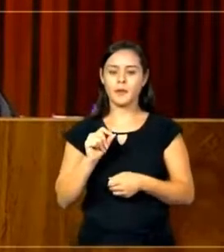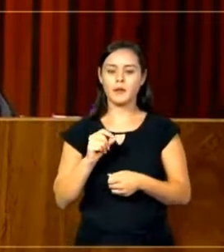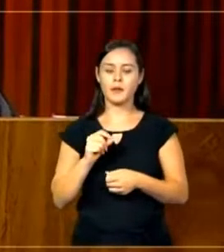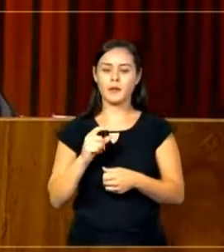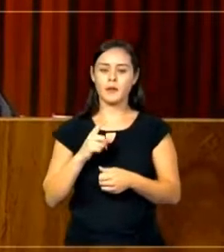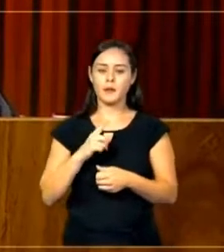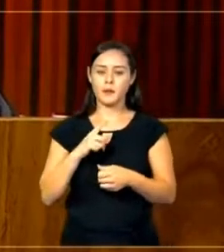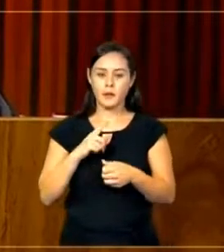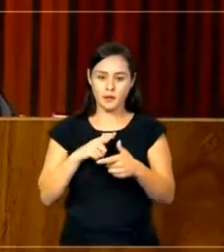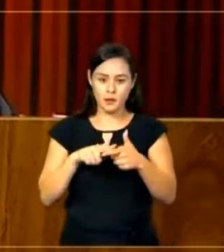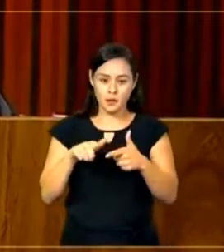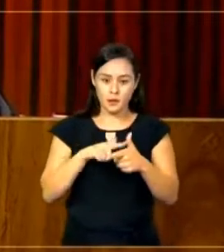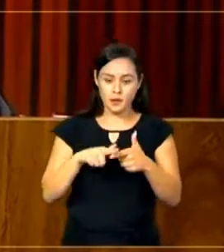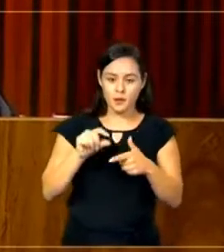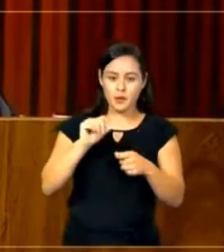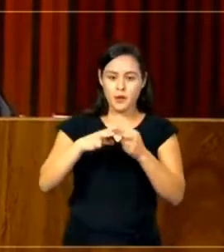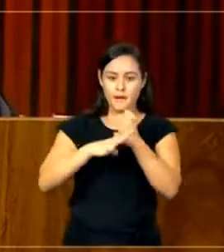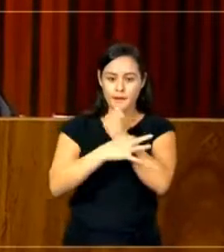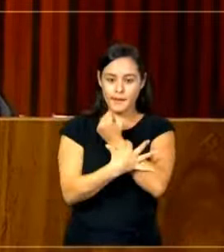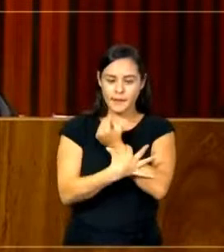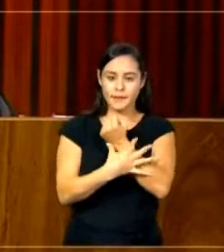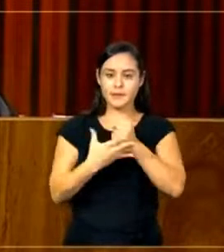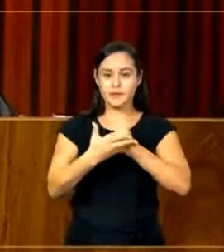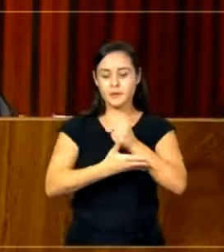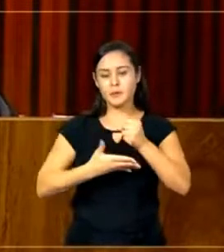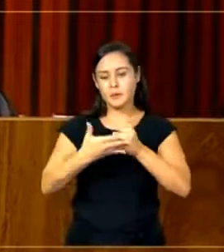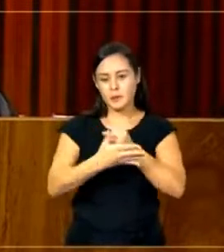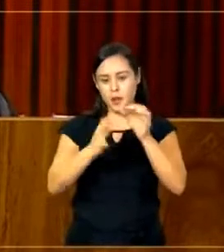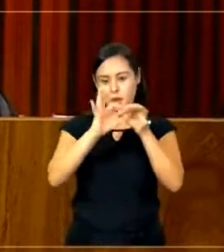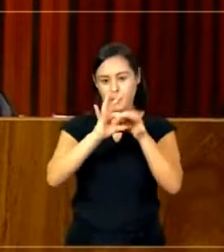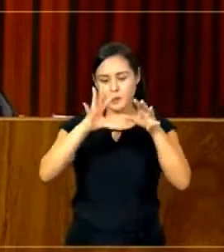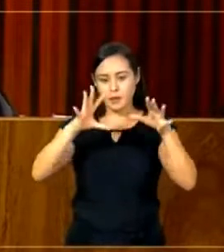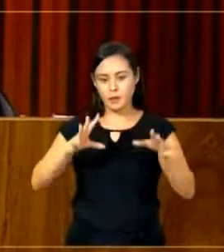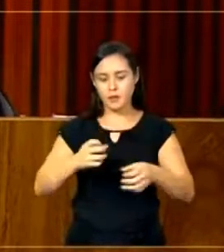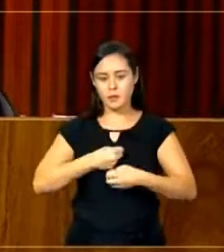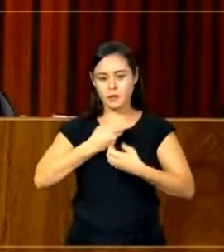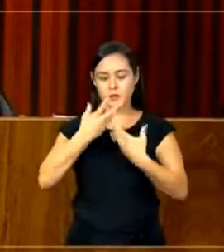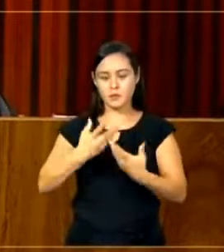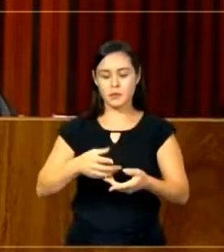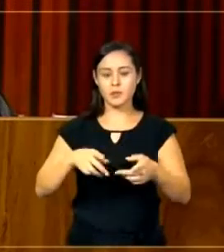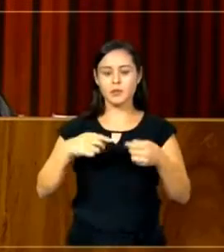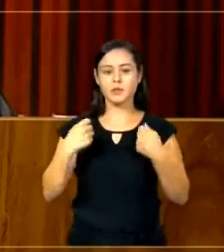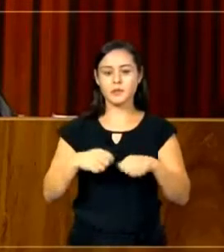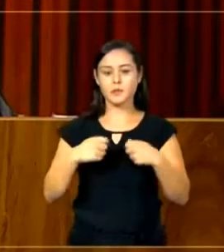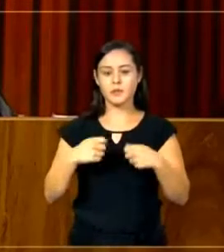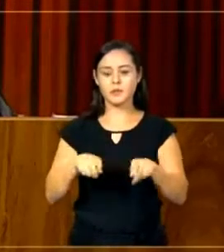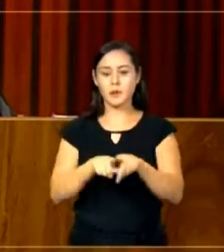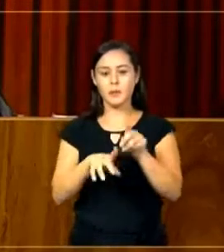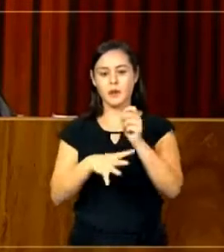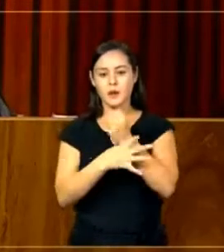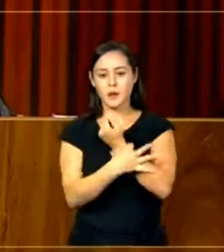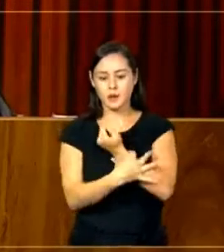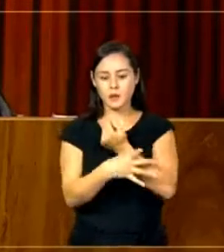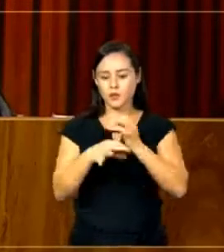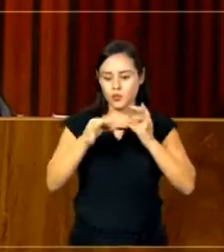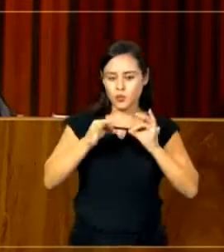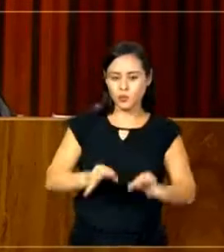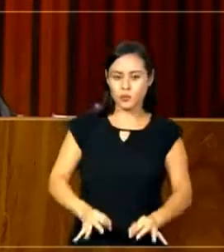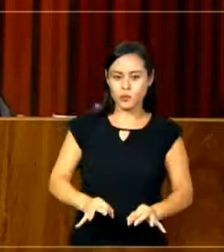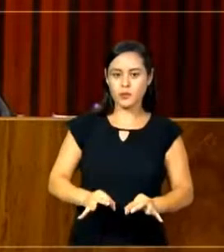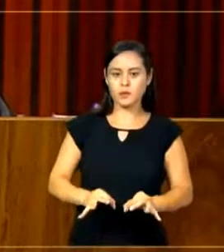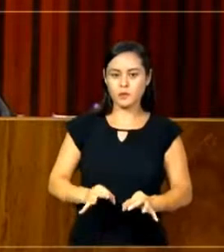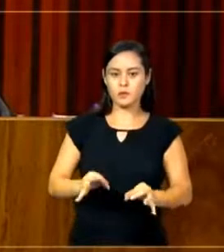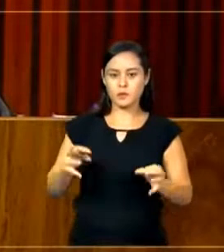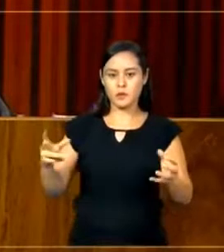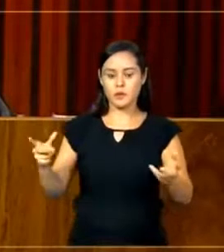entre a garantia constitucional fundamental da liberdade de expressão e a necessidade de se garantir a lisura e a paridade